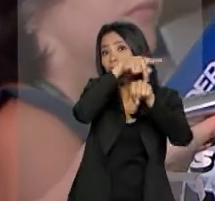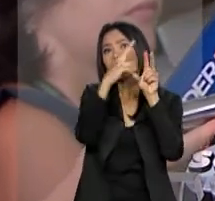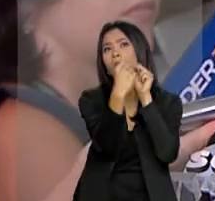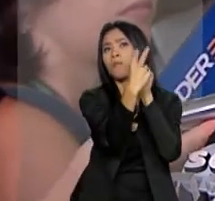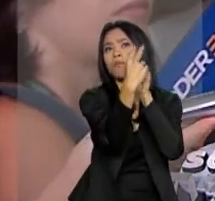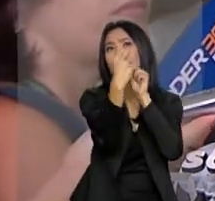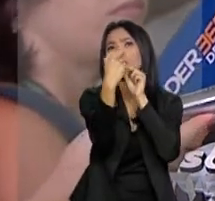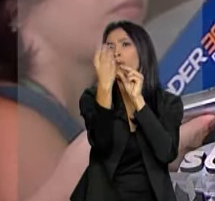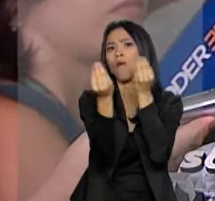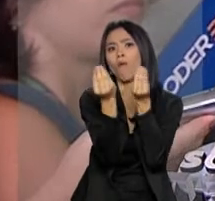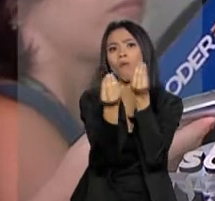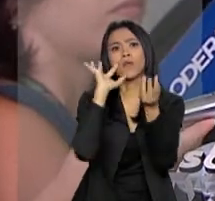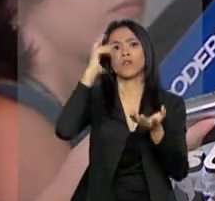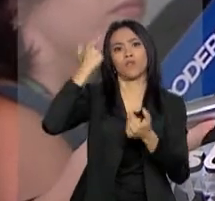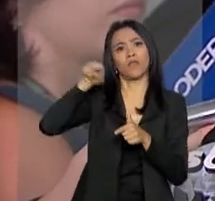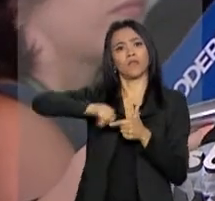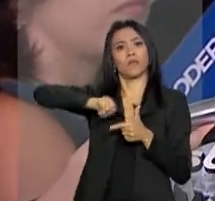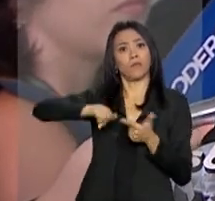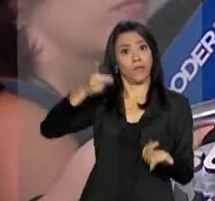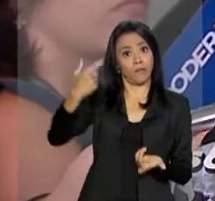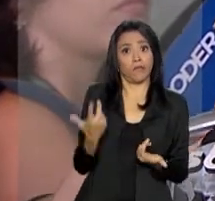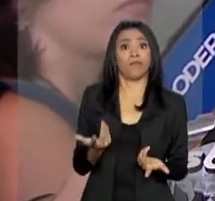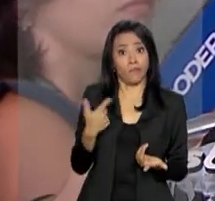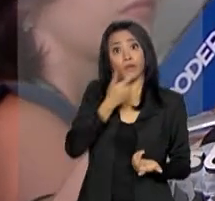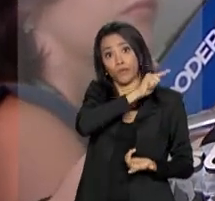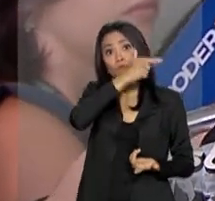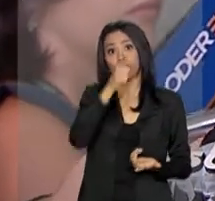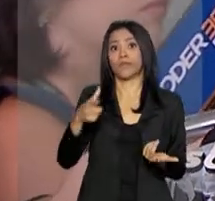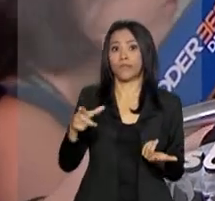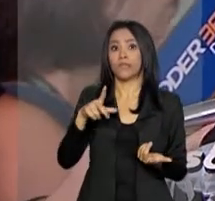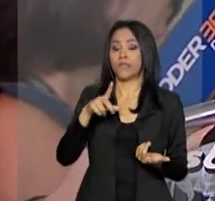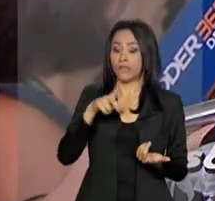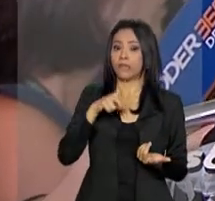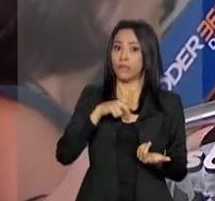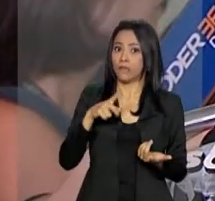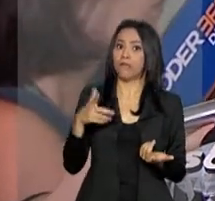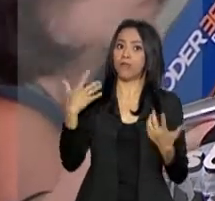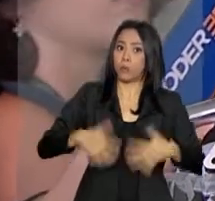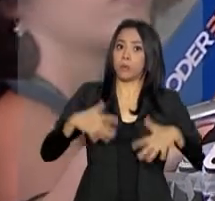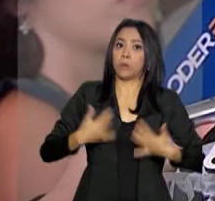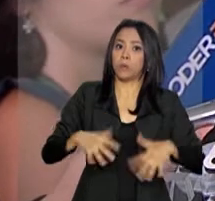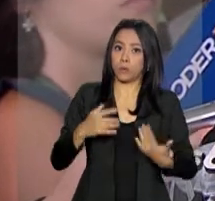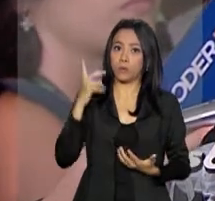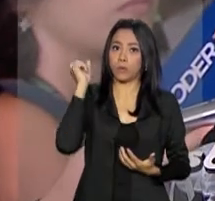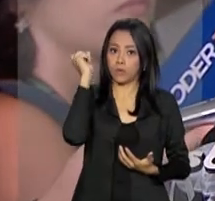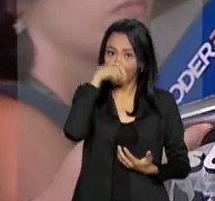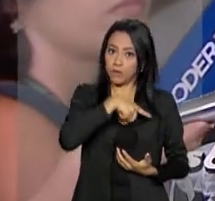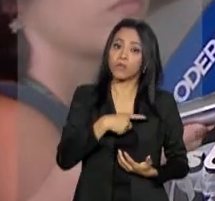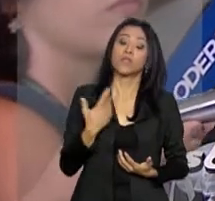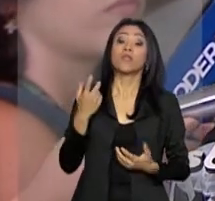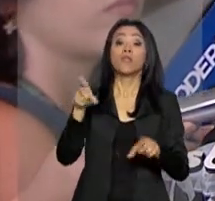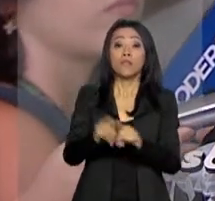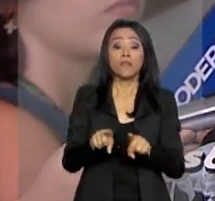para ver que tipo de comportamento os outros também estarão é adotando e reservando